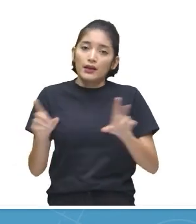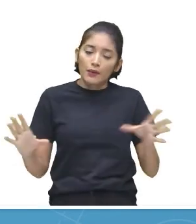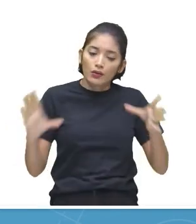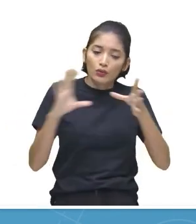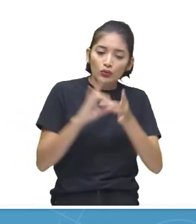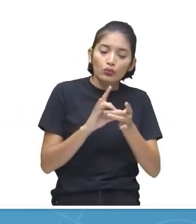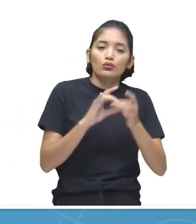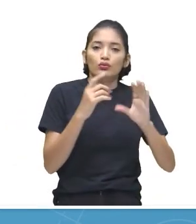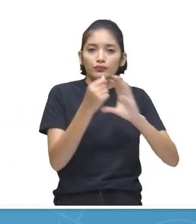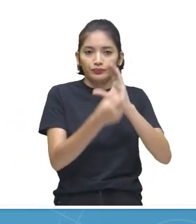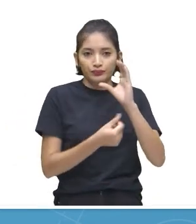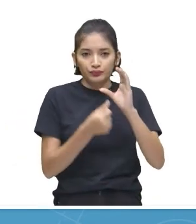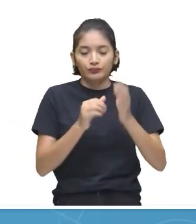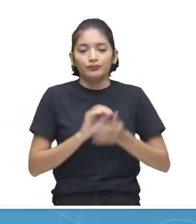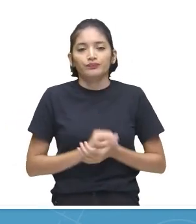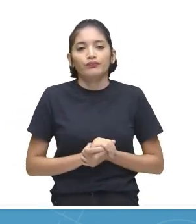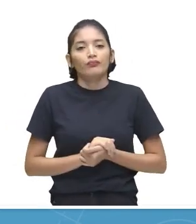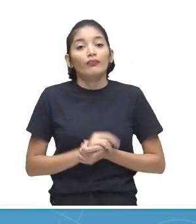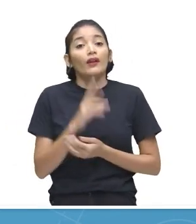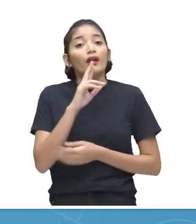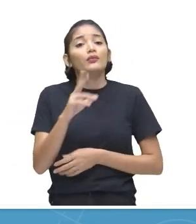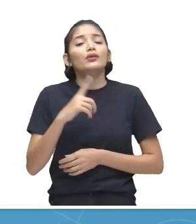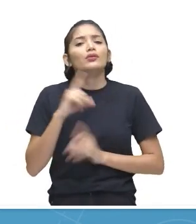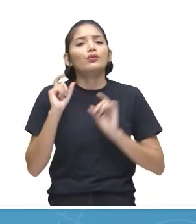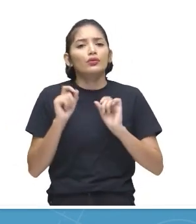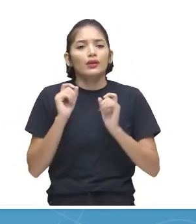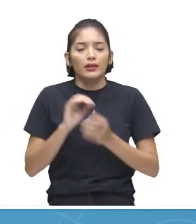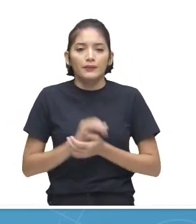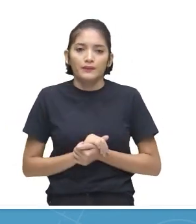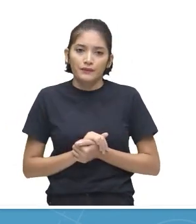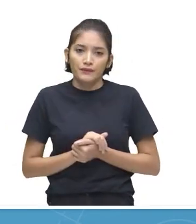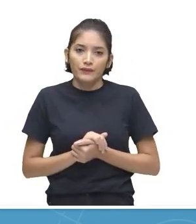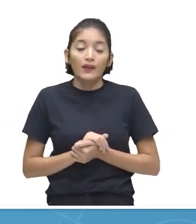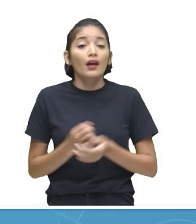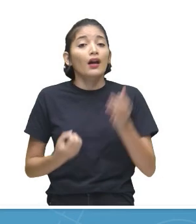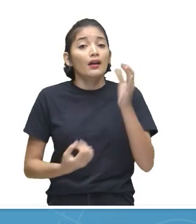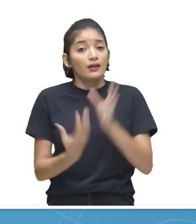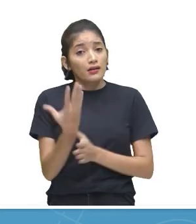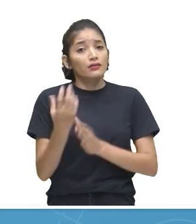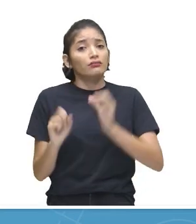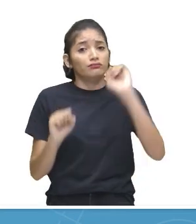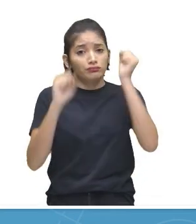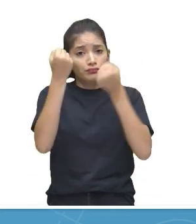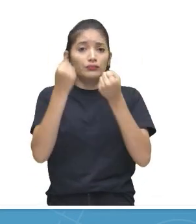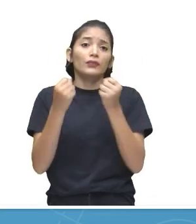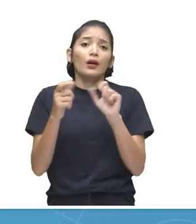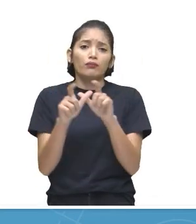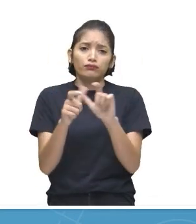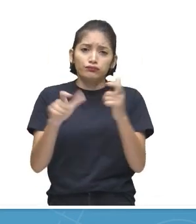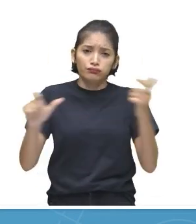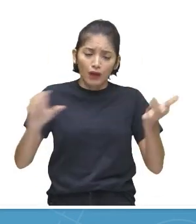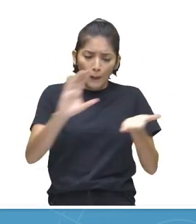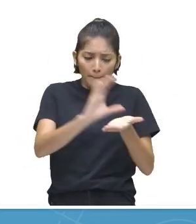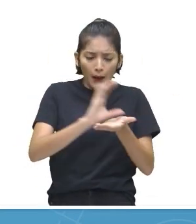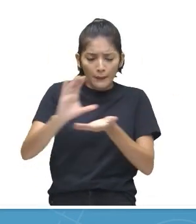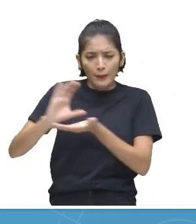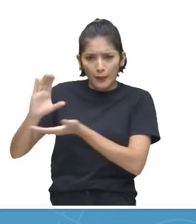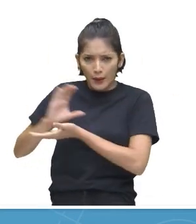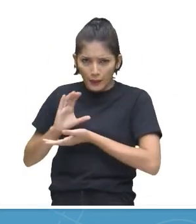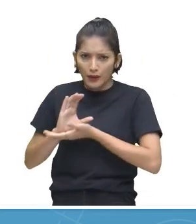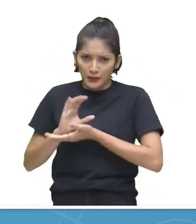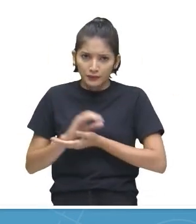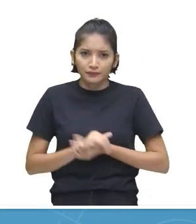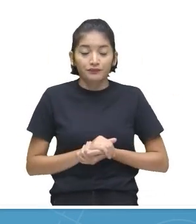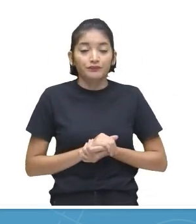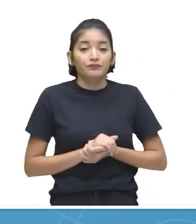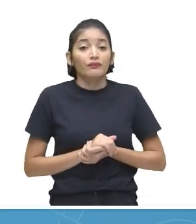vai direto para a resposta. Na resposta, a gente vai colocar que a produção industrial tornou-se a maior fonte de lucro. A gente viu isso. A